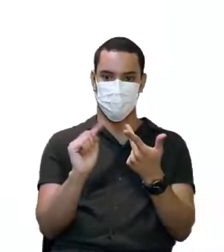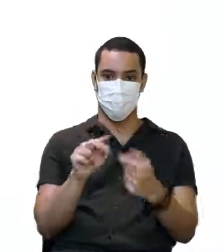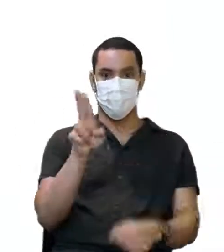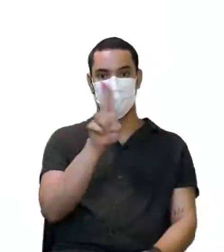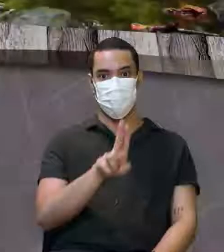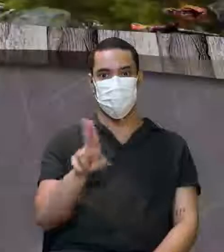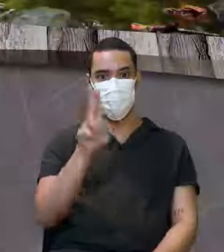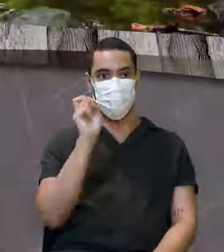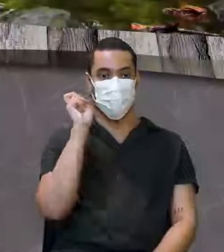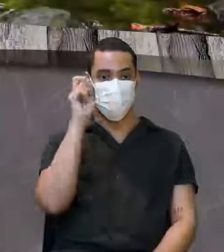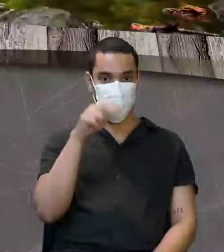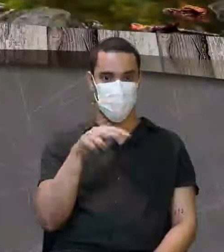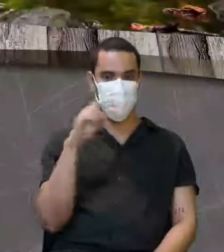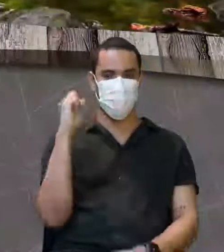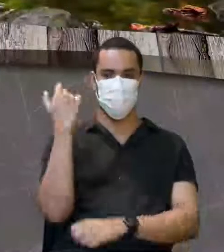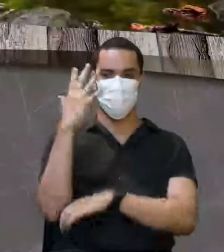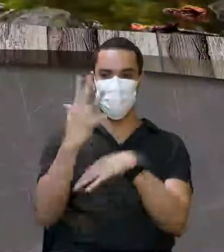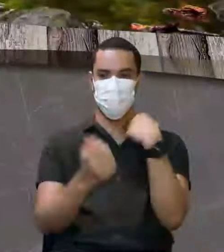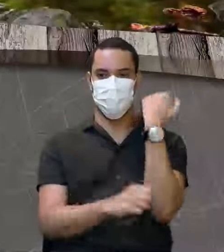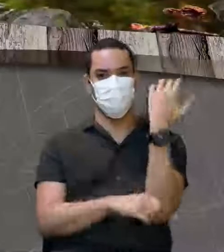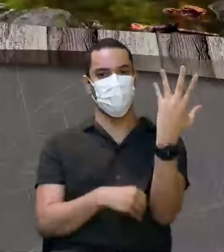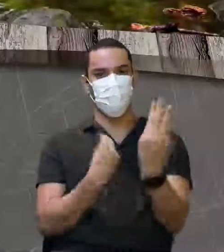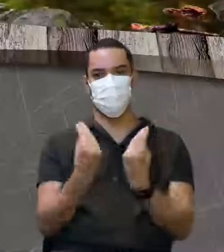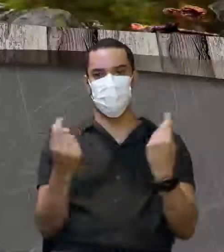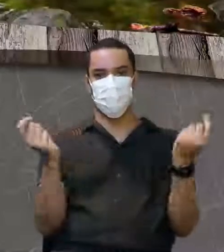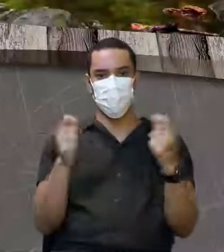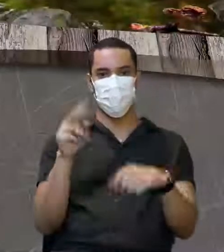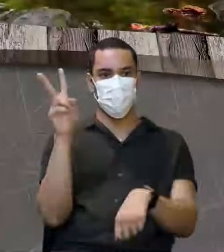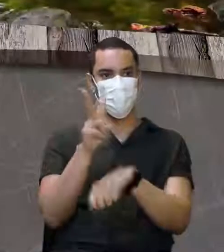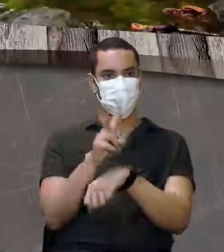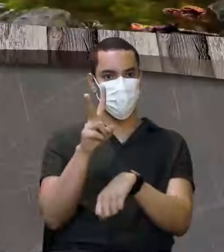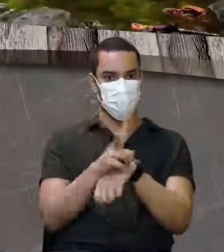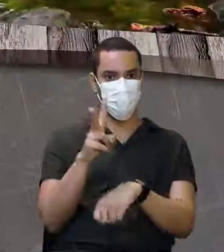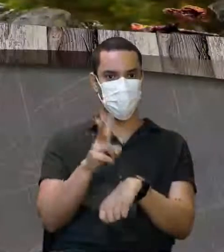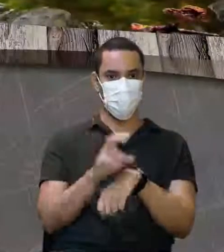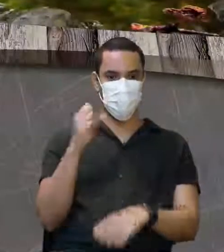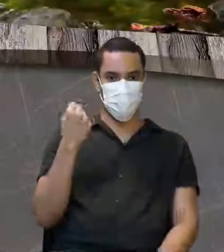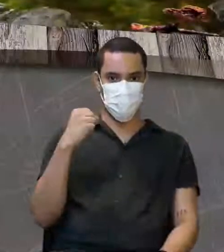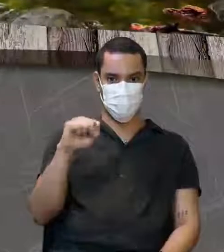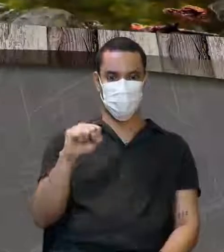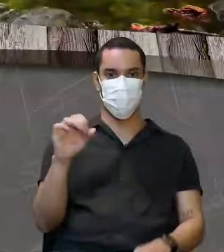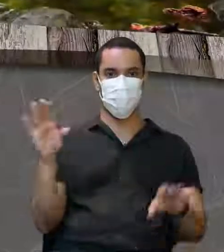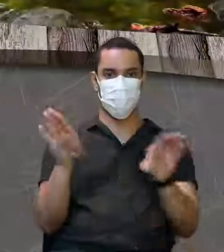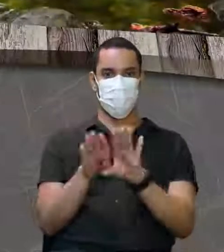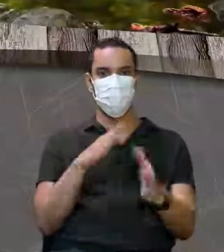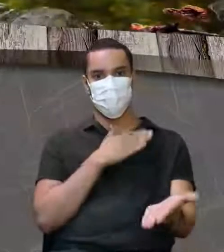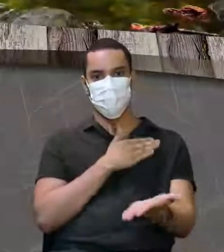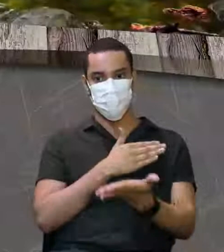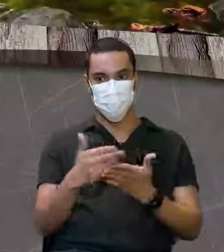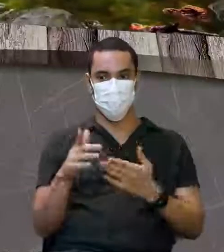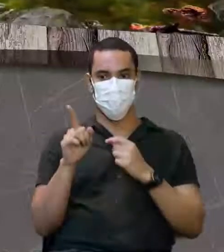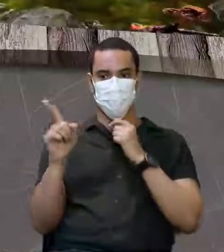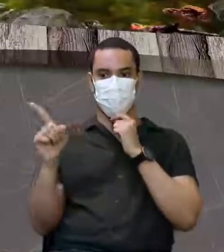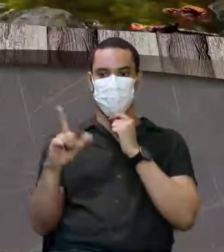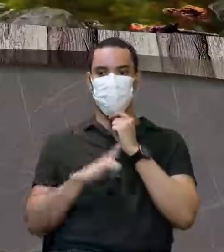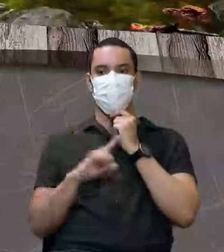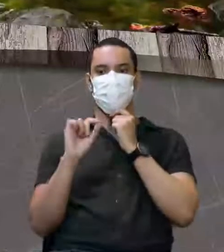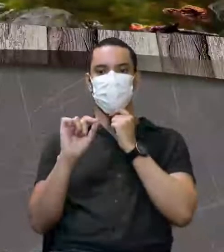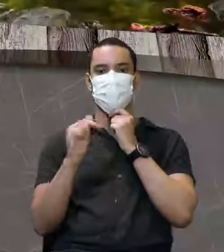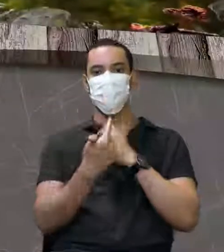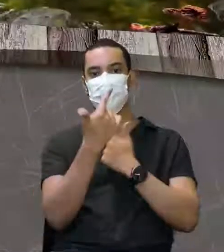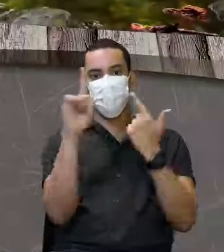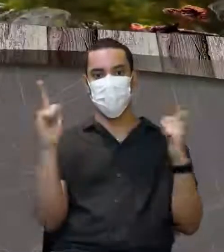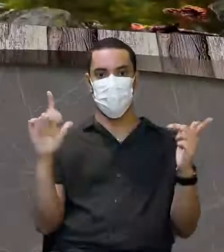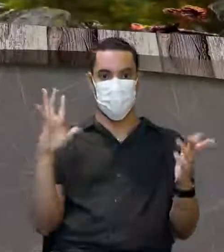observando a natureza e vendo como eles poderiam se proteger, se defender, tá? E aí, a partir daí, você vai fazer